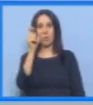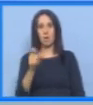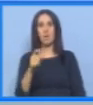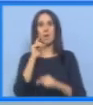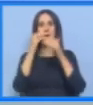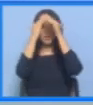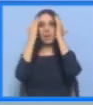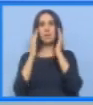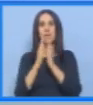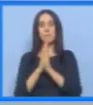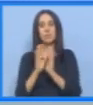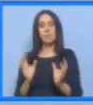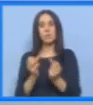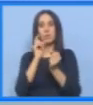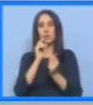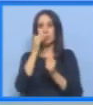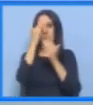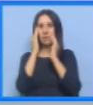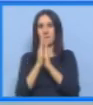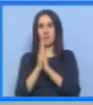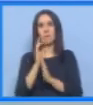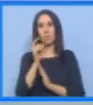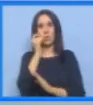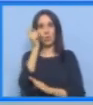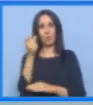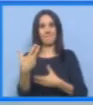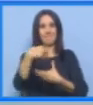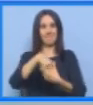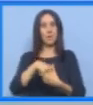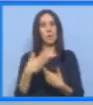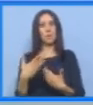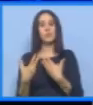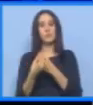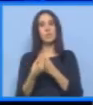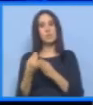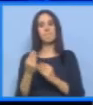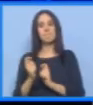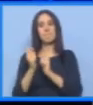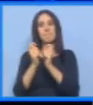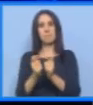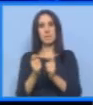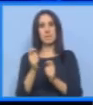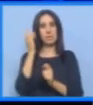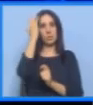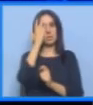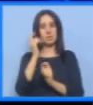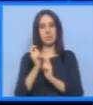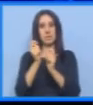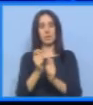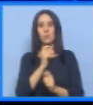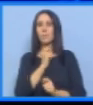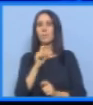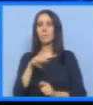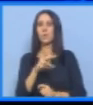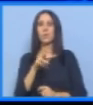Irmãs Reparadoras de Nossa Senhora de Fátima. Está hoje entre nós o postulador da causa de canonização do Padre Manuel